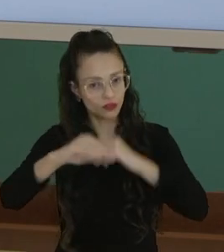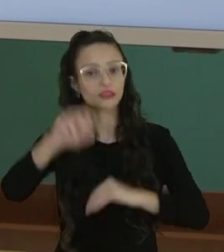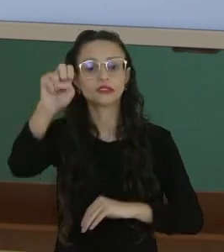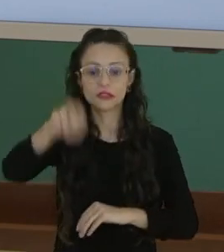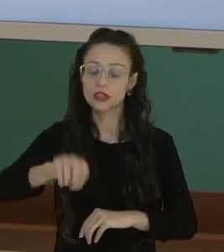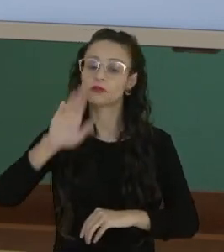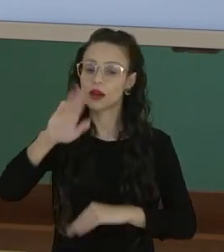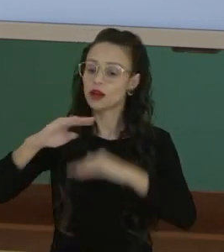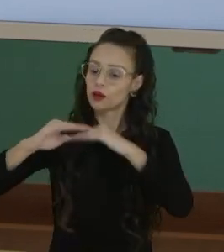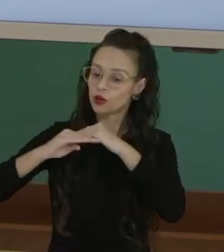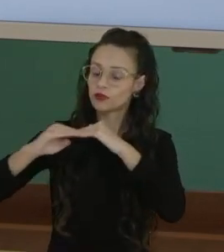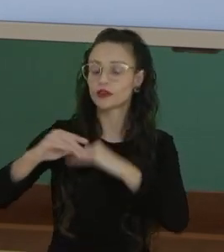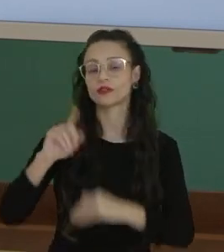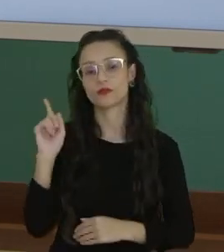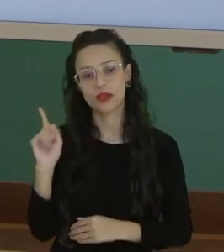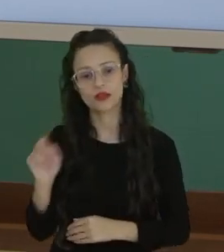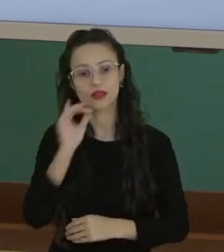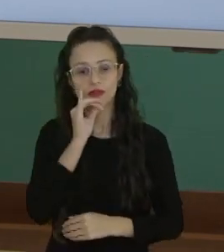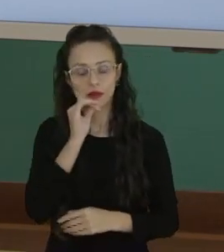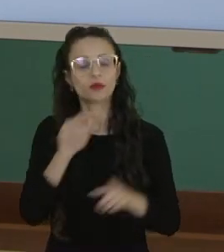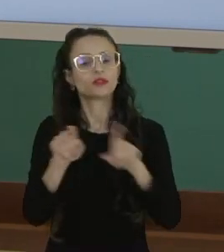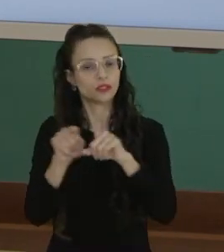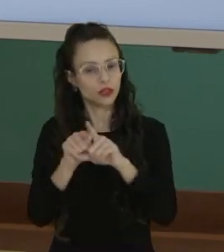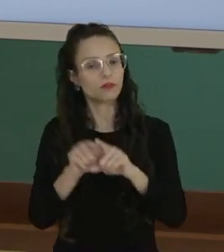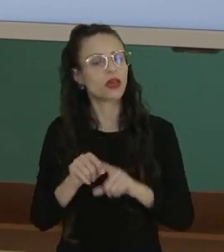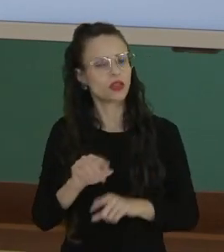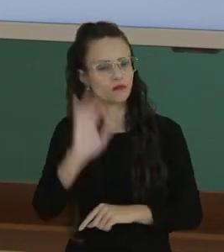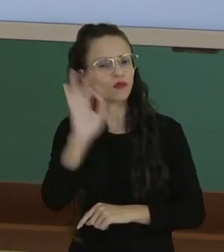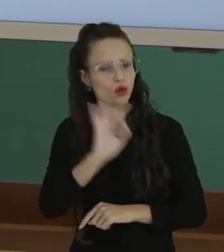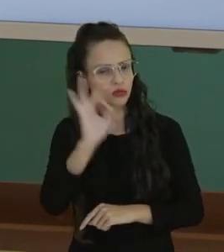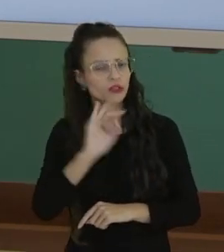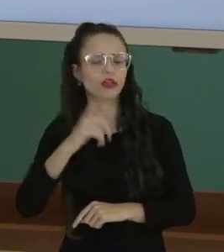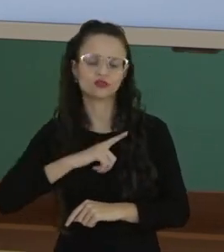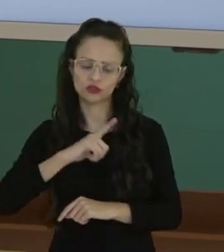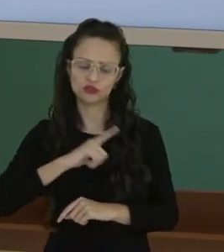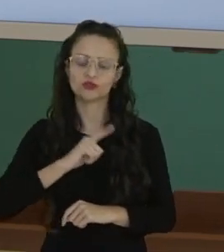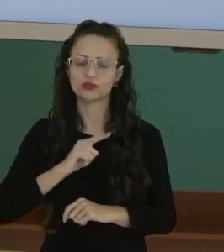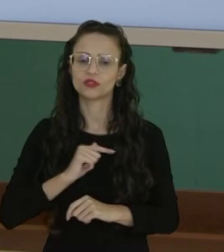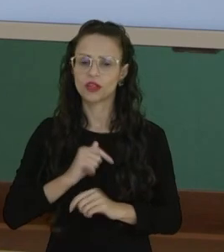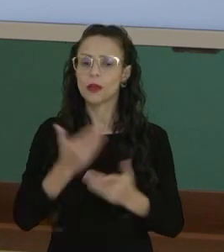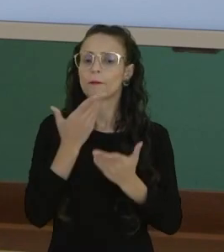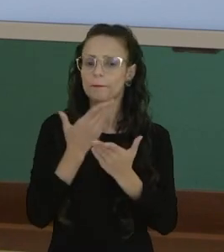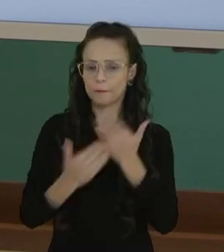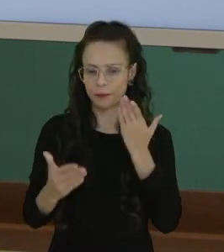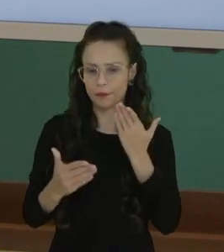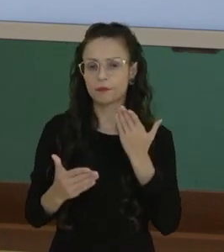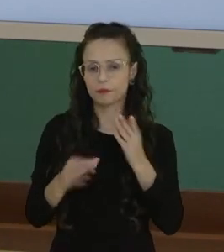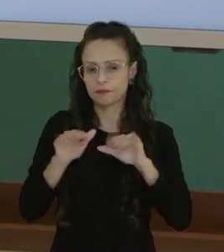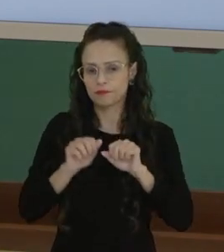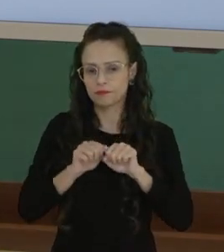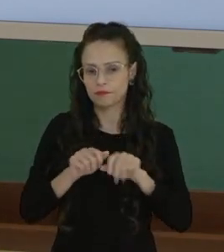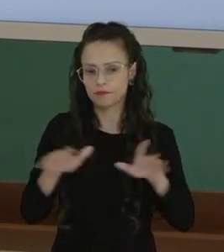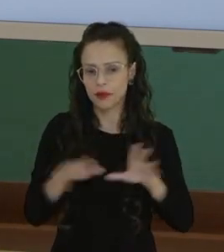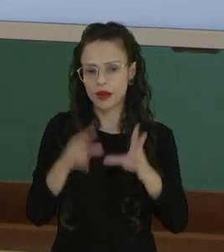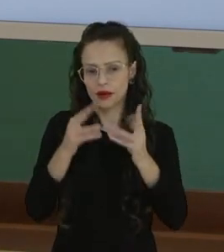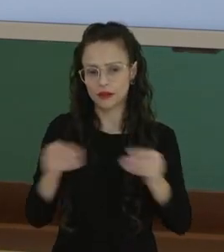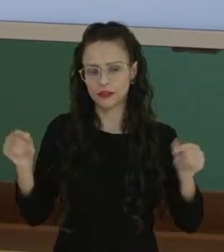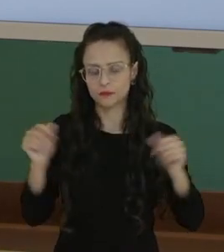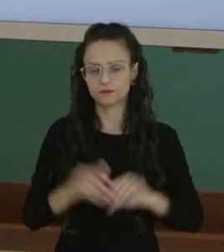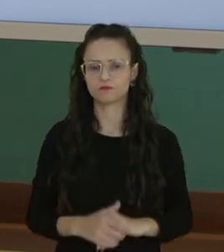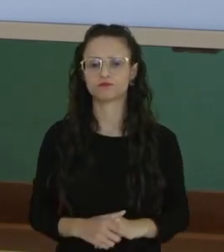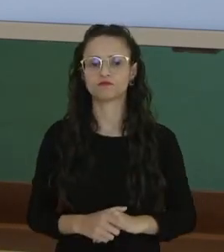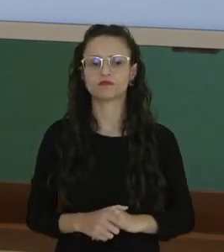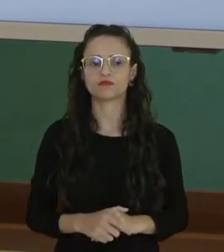essa conservação, nesse caso, sempre terá também uma parcela, que é importante salientar, que existe uma parte dissipada,